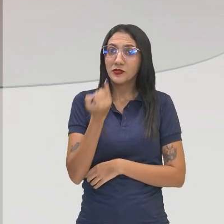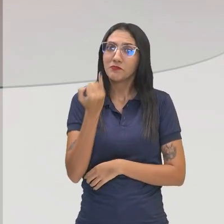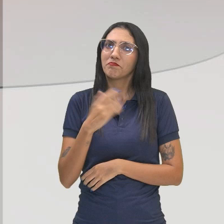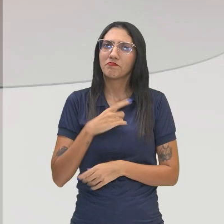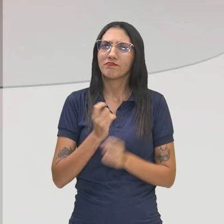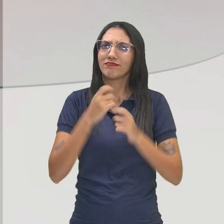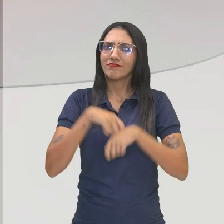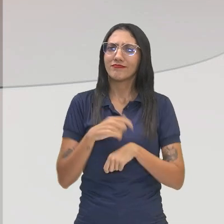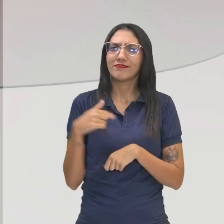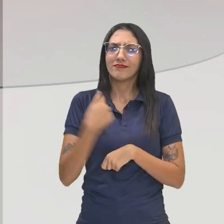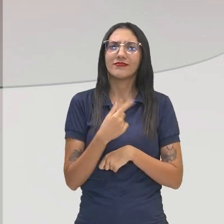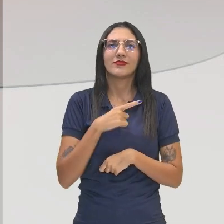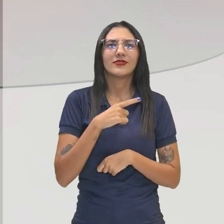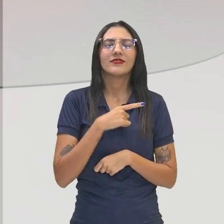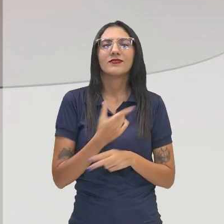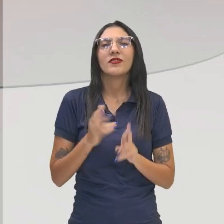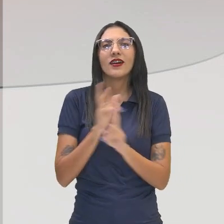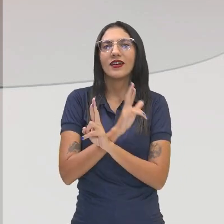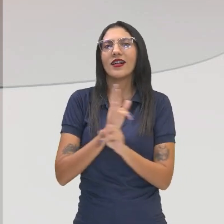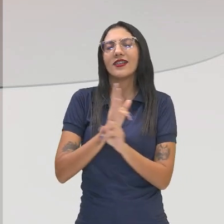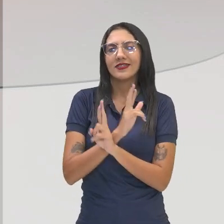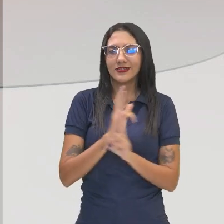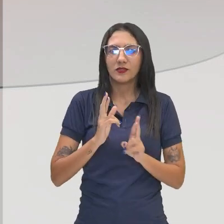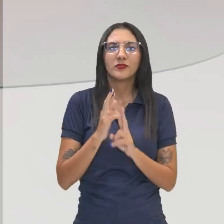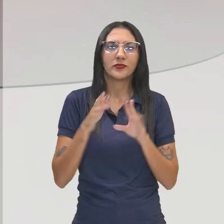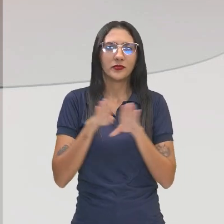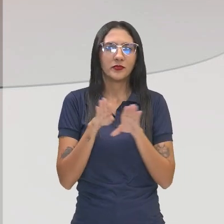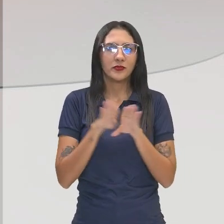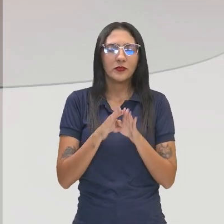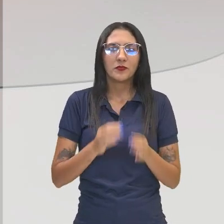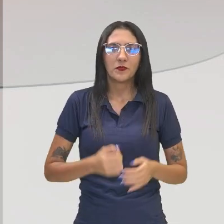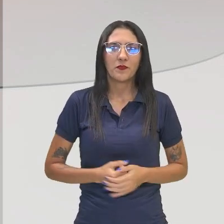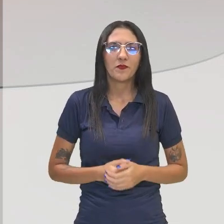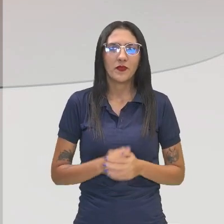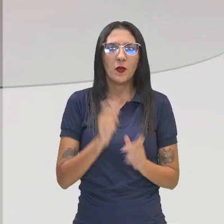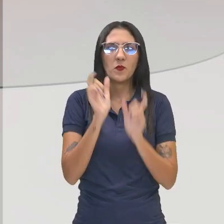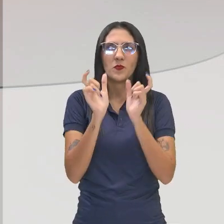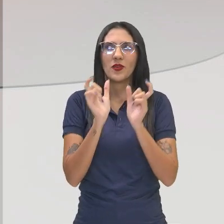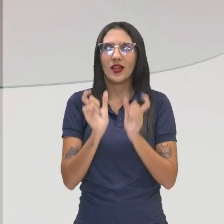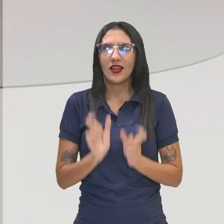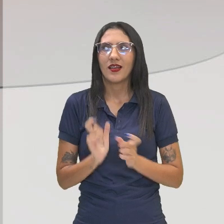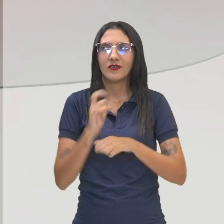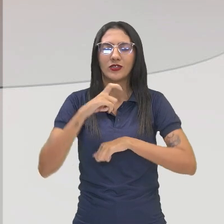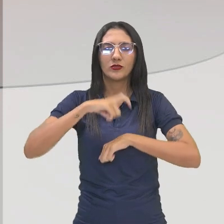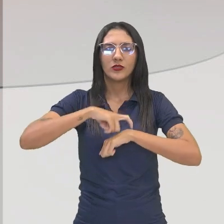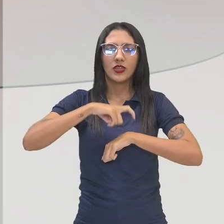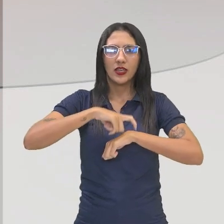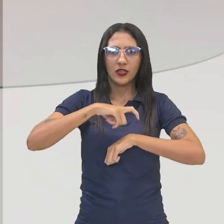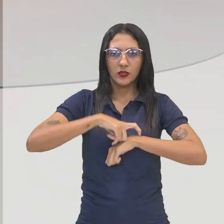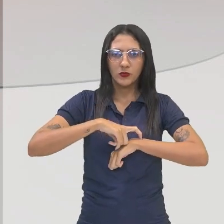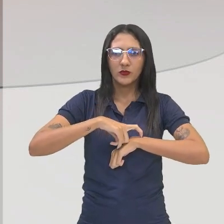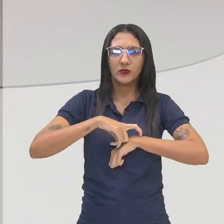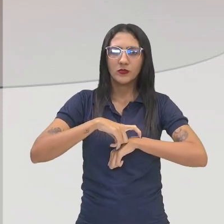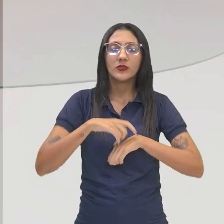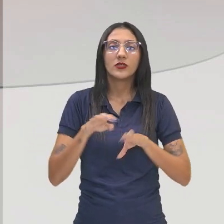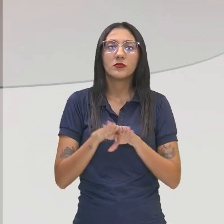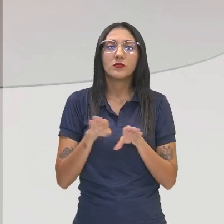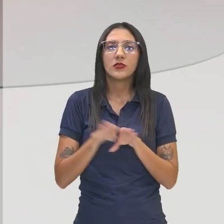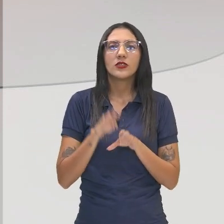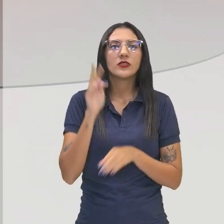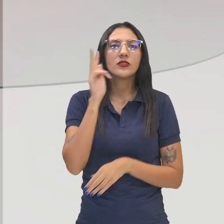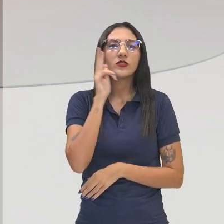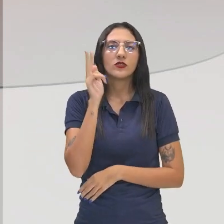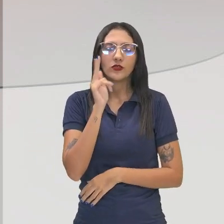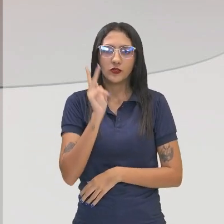consigamos relacionar justamente o quê? O tempo e a história. Olha só, dentro do